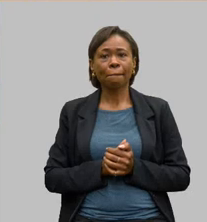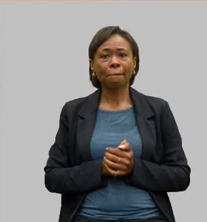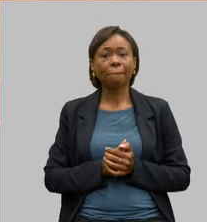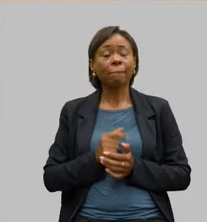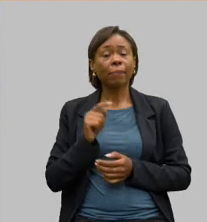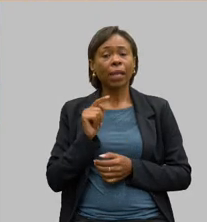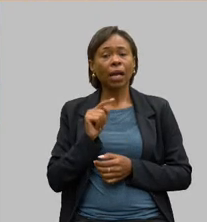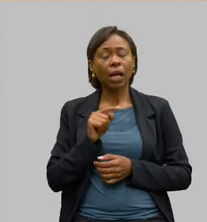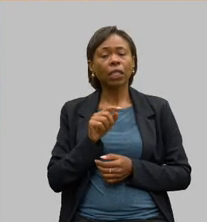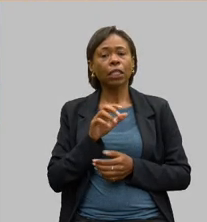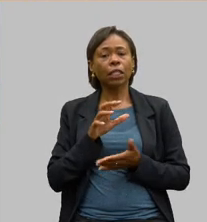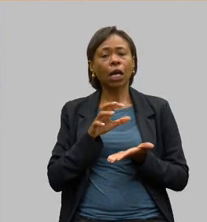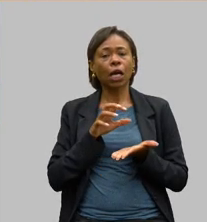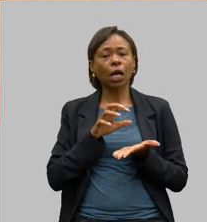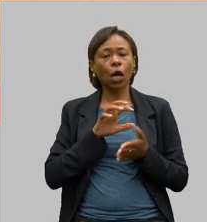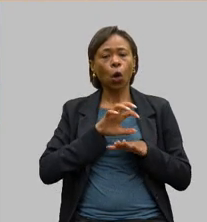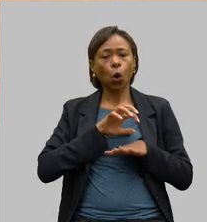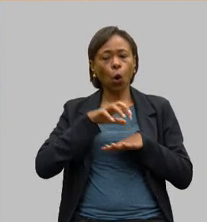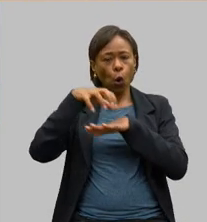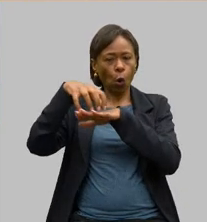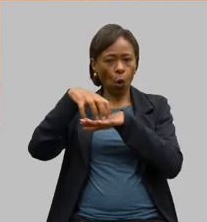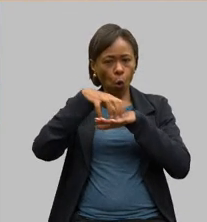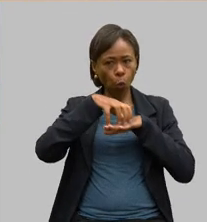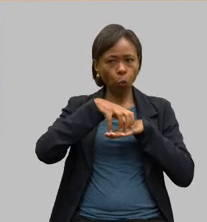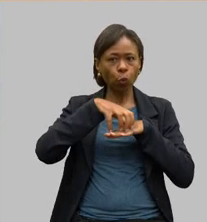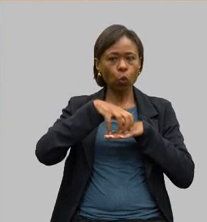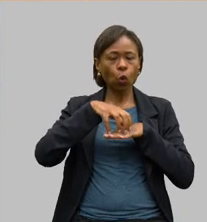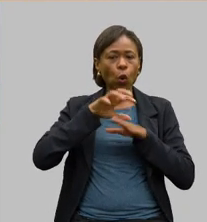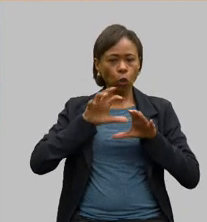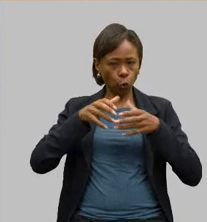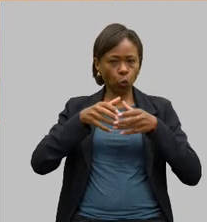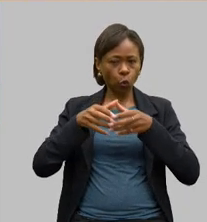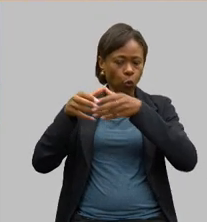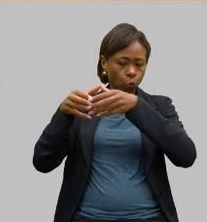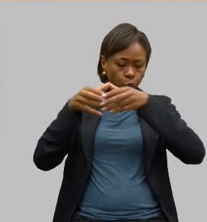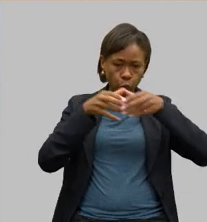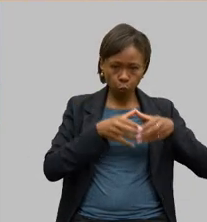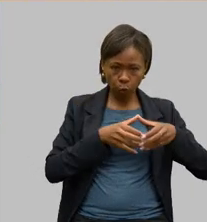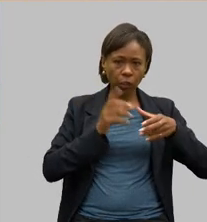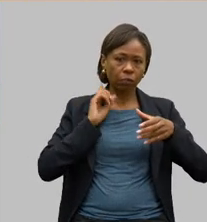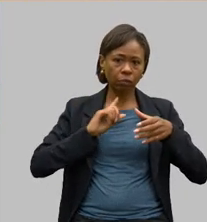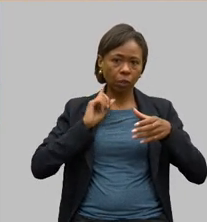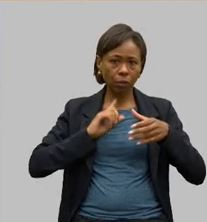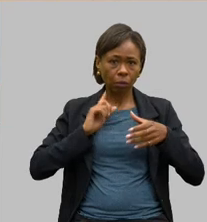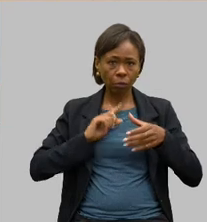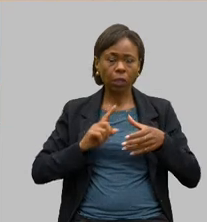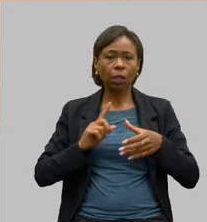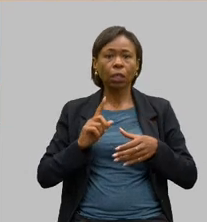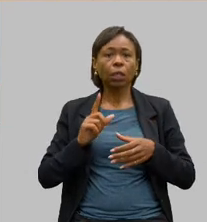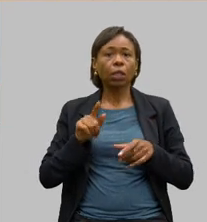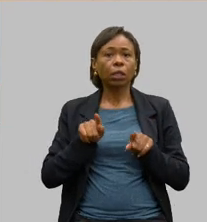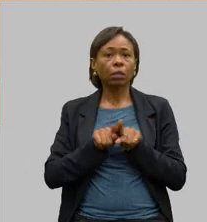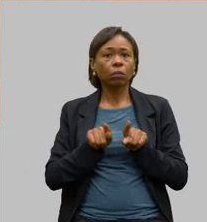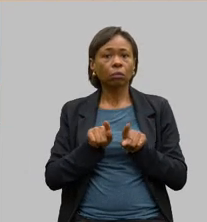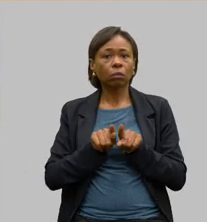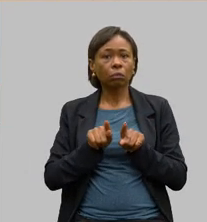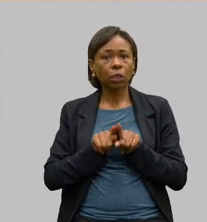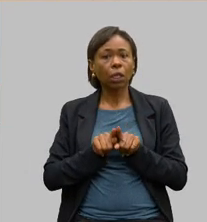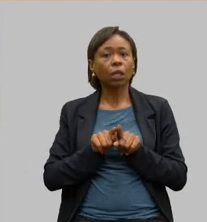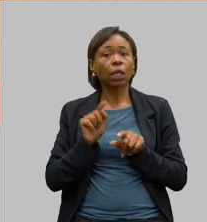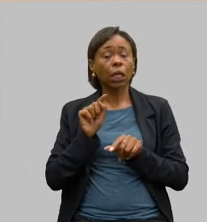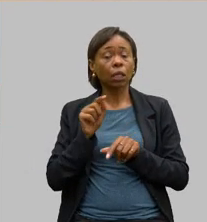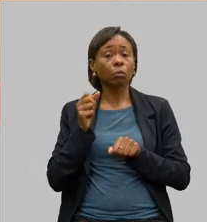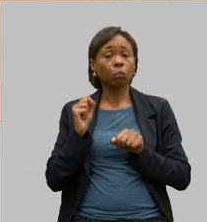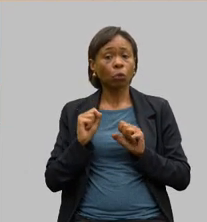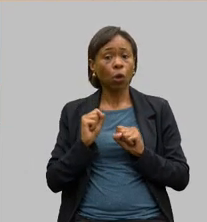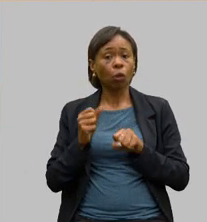comitivas que que vieram para cá que estão vindo para cá né Nós também ajudamos aí com emendas para que eles pudessem participar eu fico